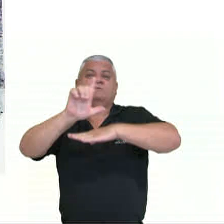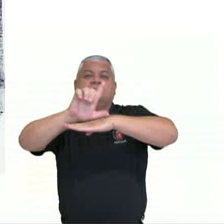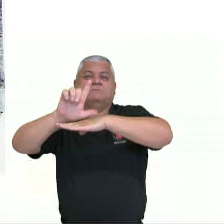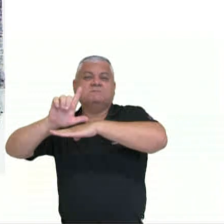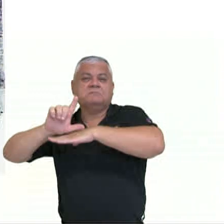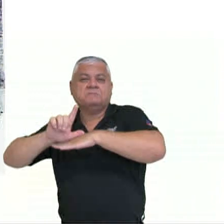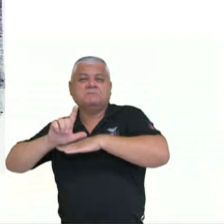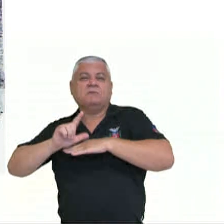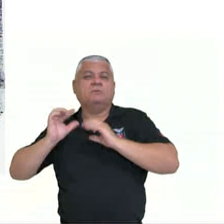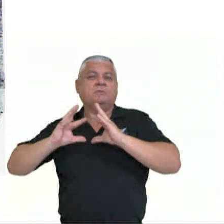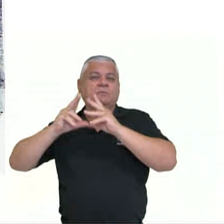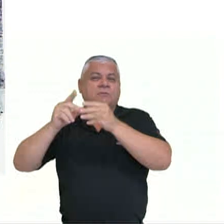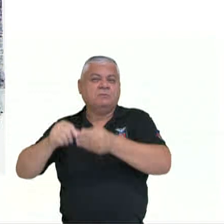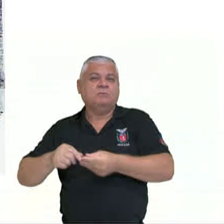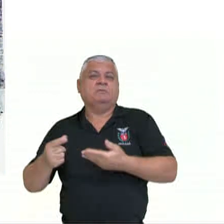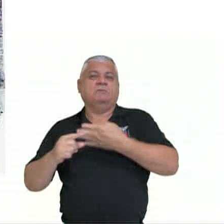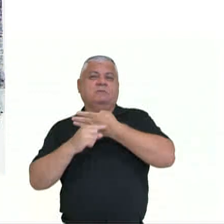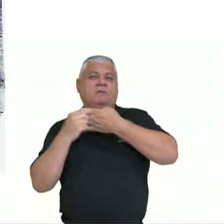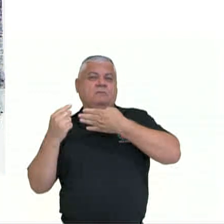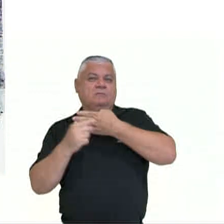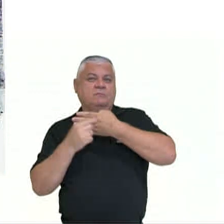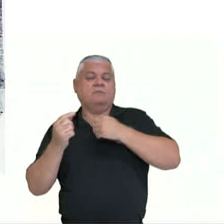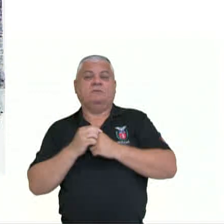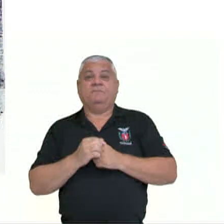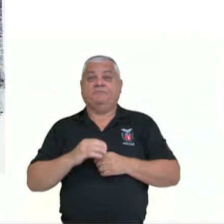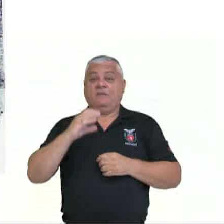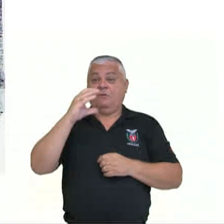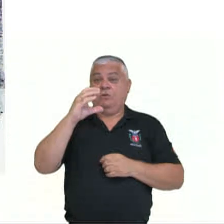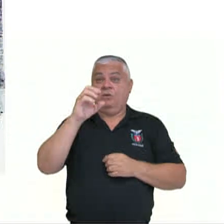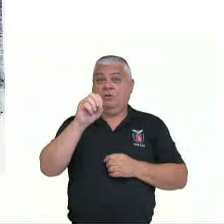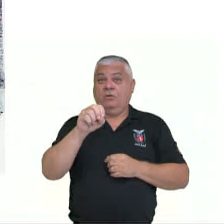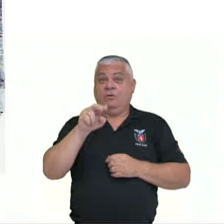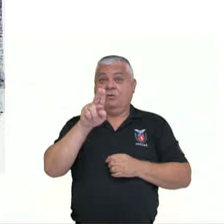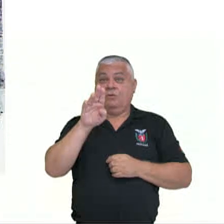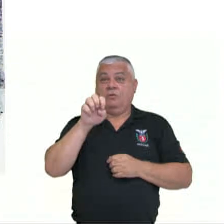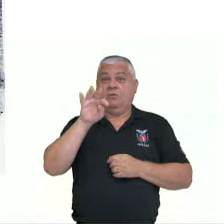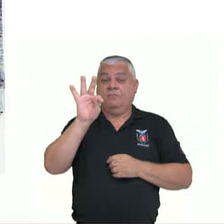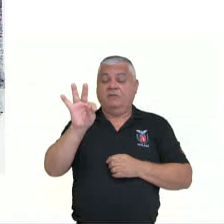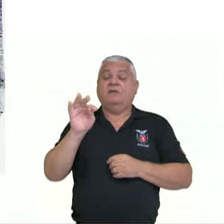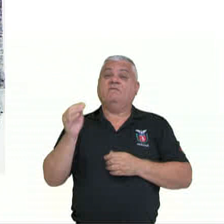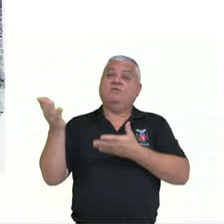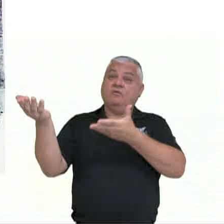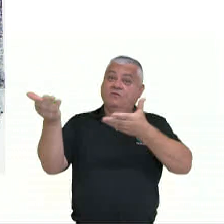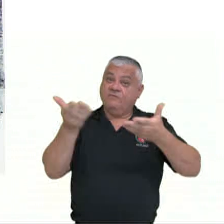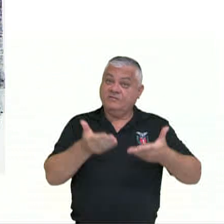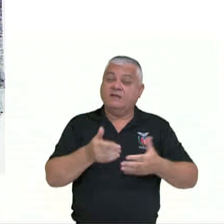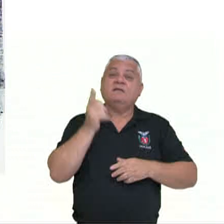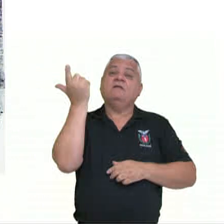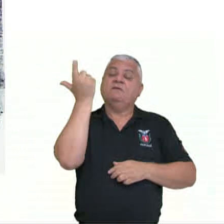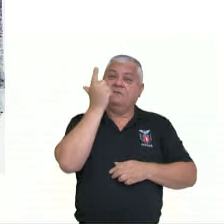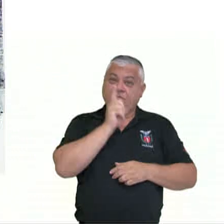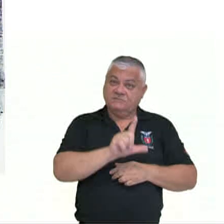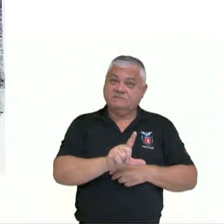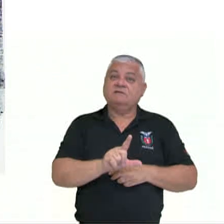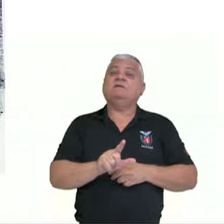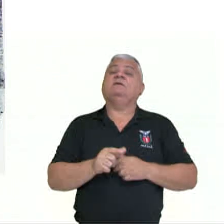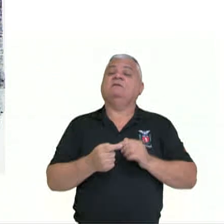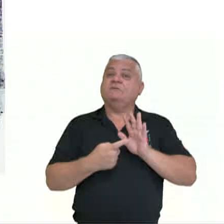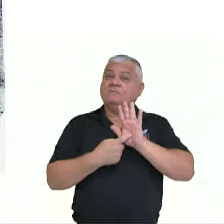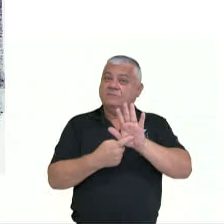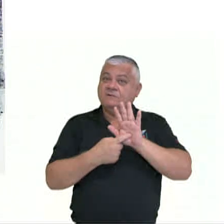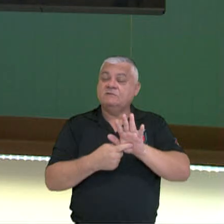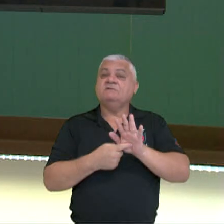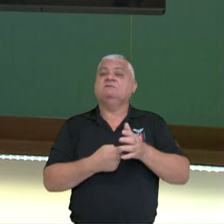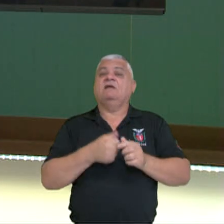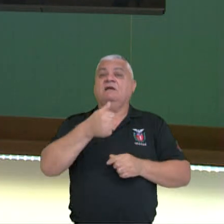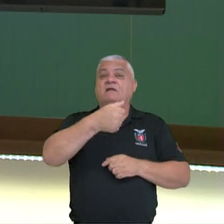obras de todos os artistas, tudo. E o Courbet ele foi chamado para a Exposição Universal e ele conseguiu, né, queria expor 14